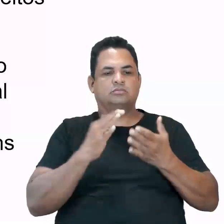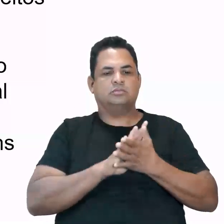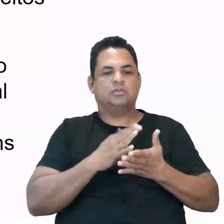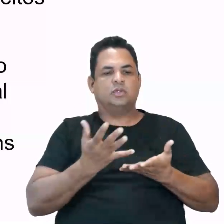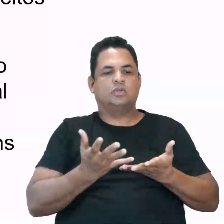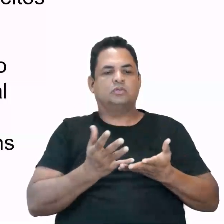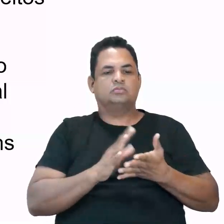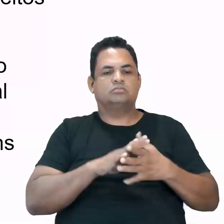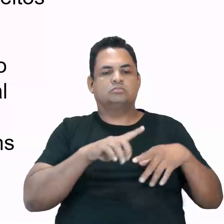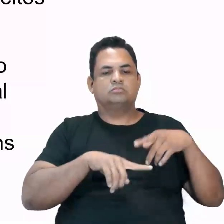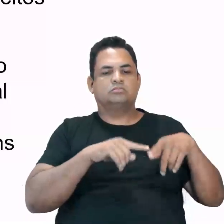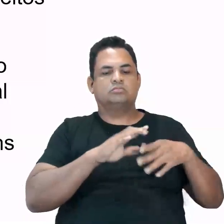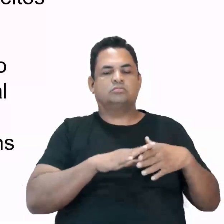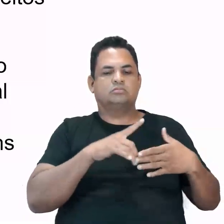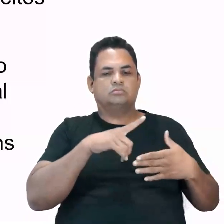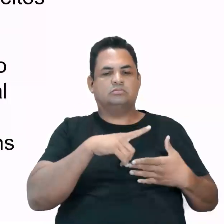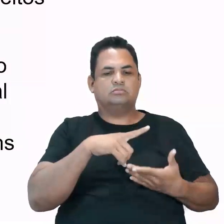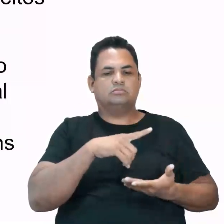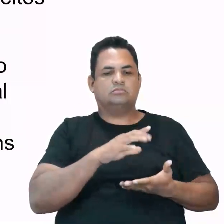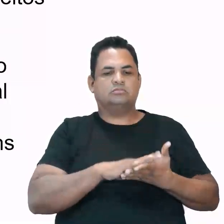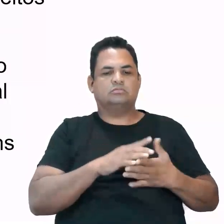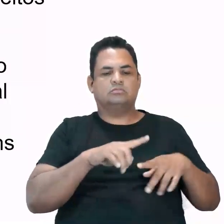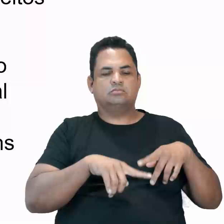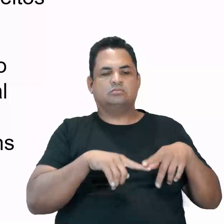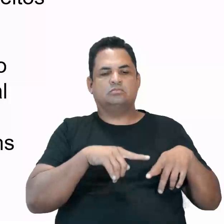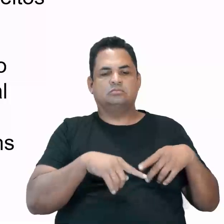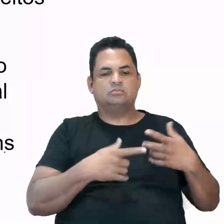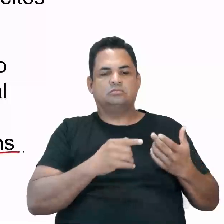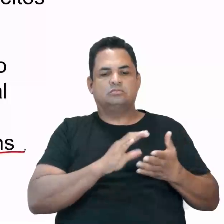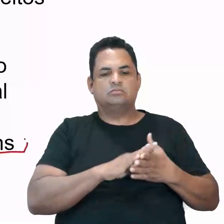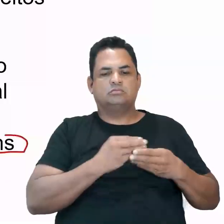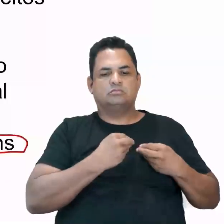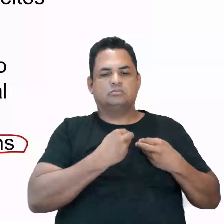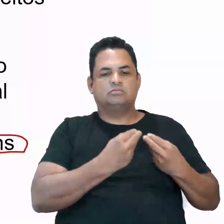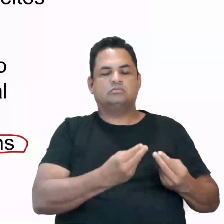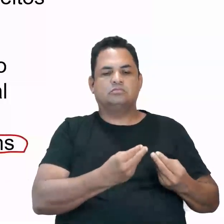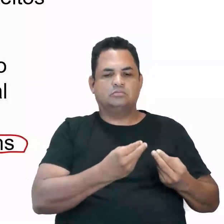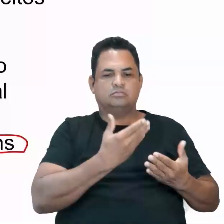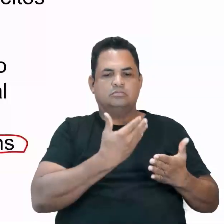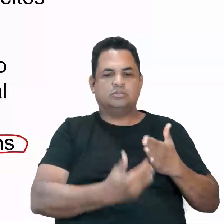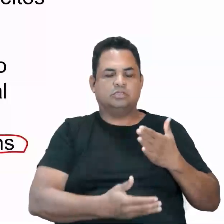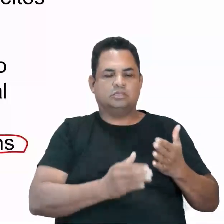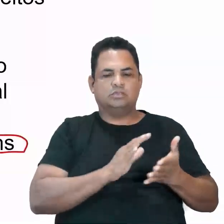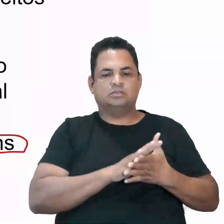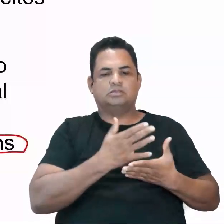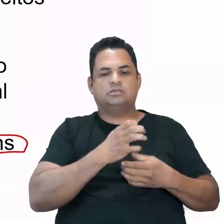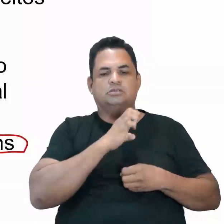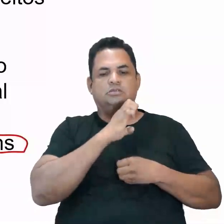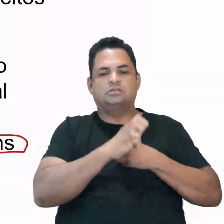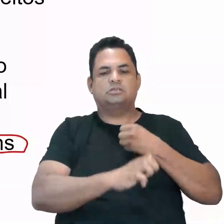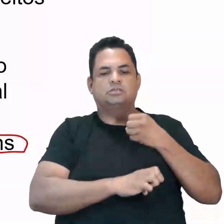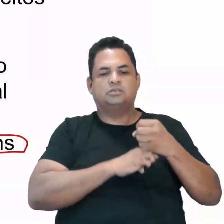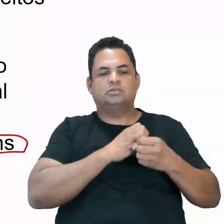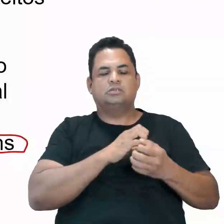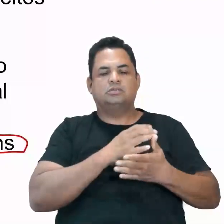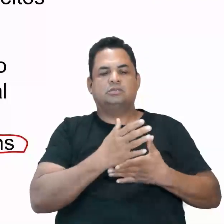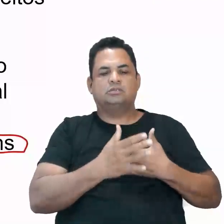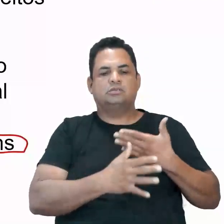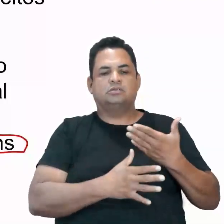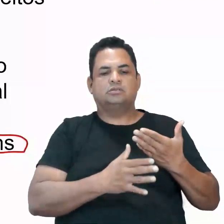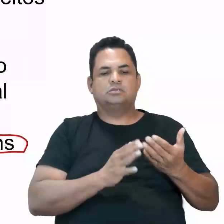recebe ou, olha só, perde elétrons. Perceba aqui que não está falando do